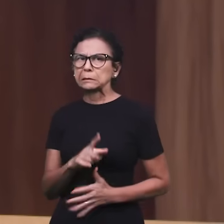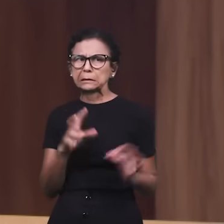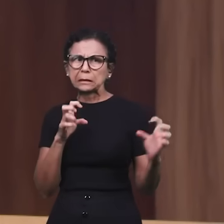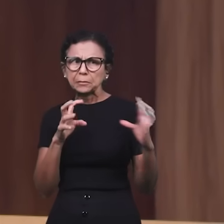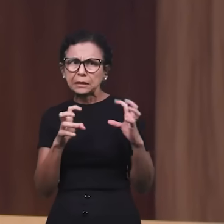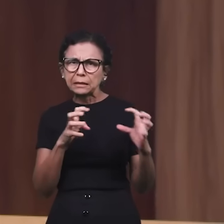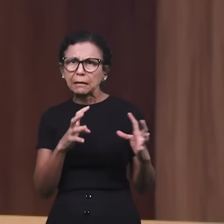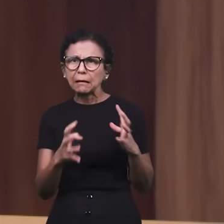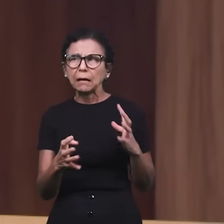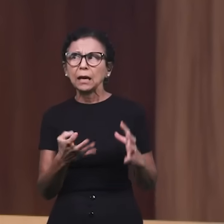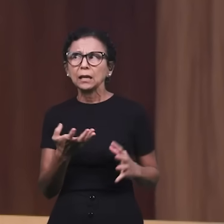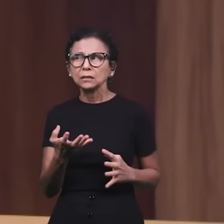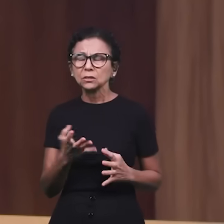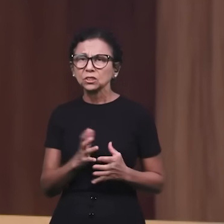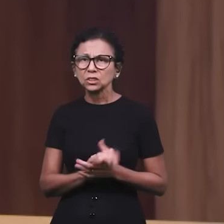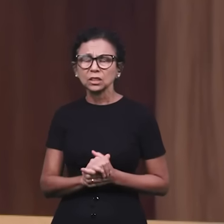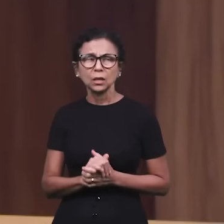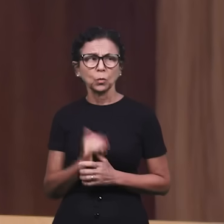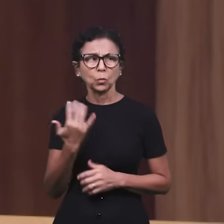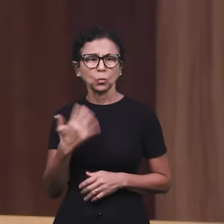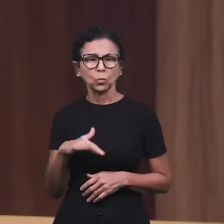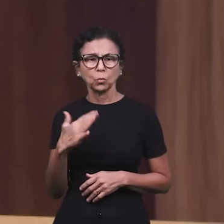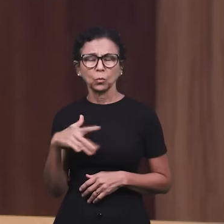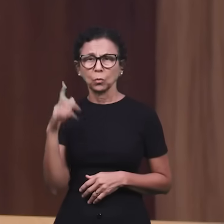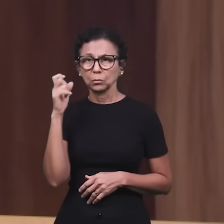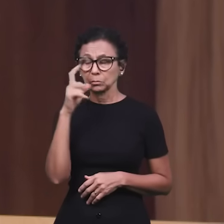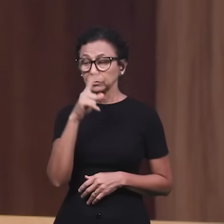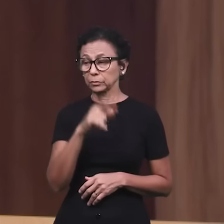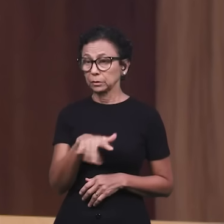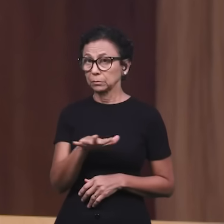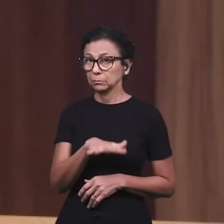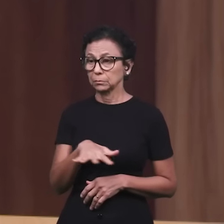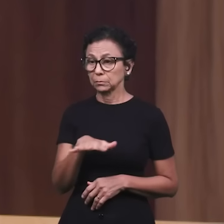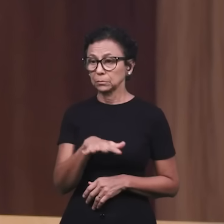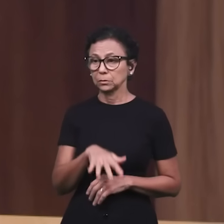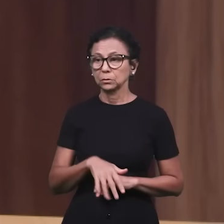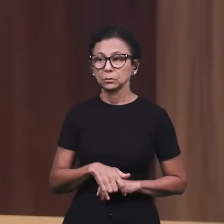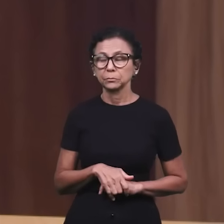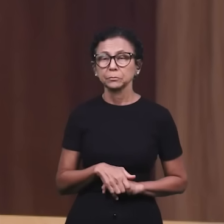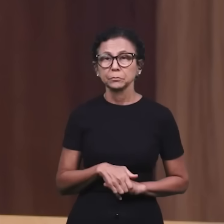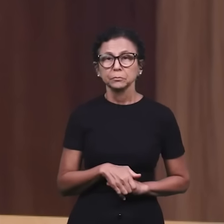já cria um caso, já cria um clima ali e